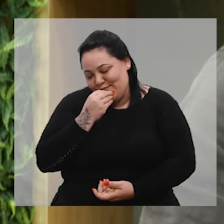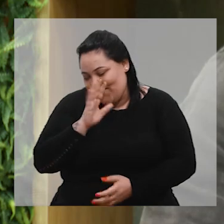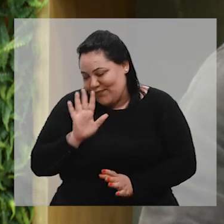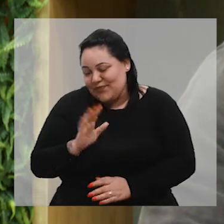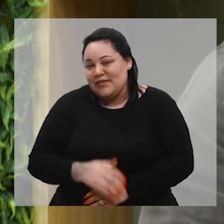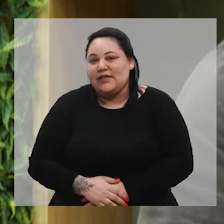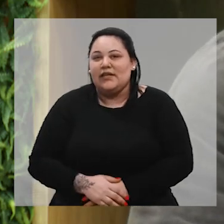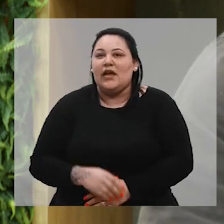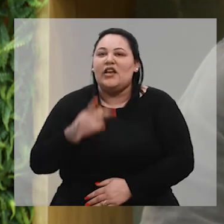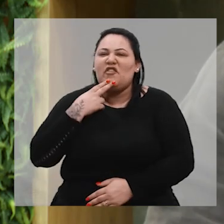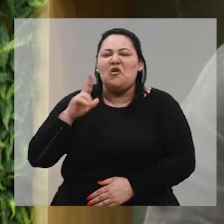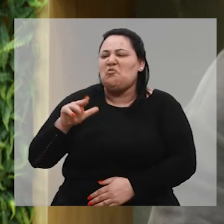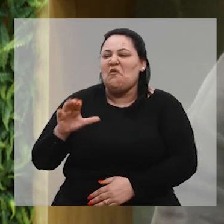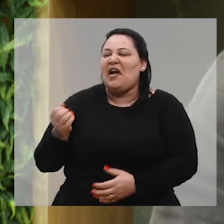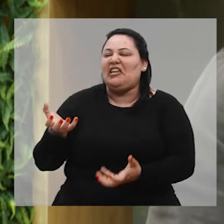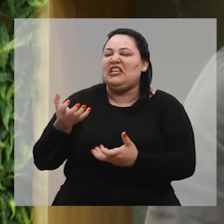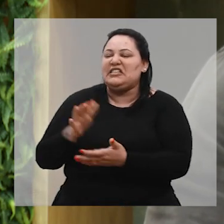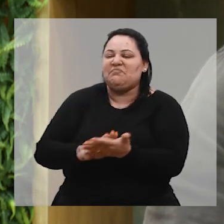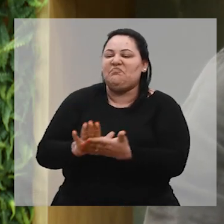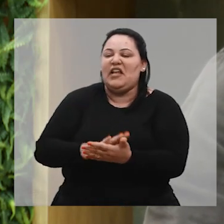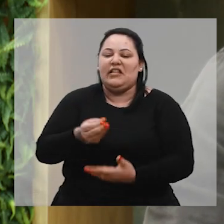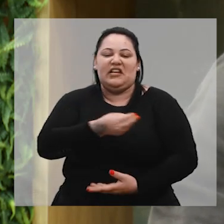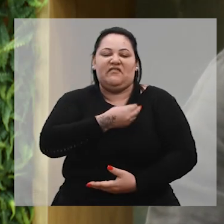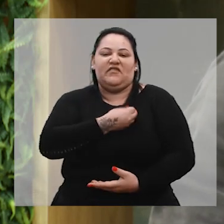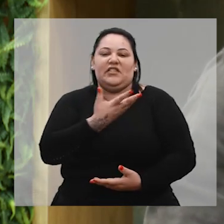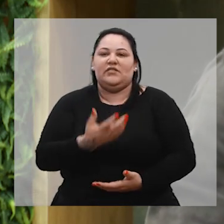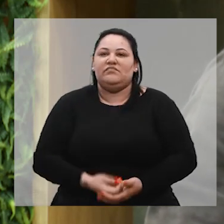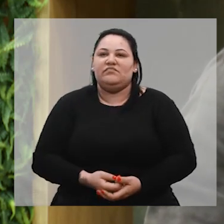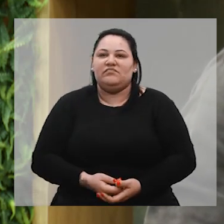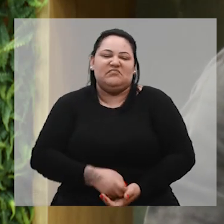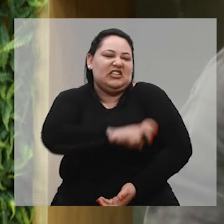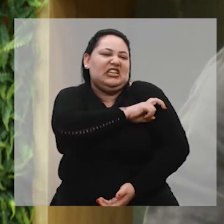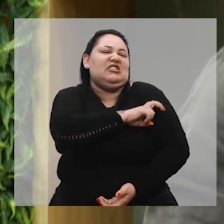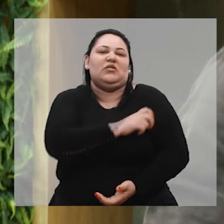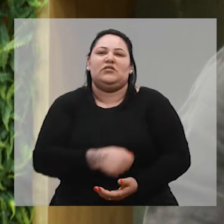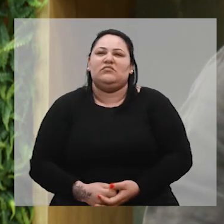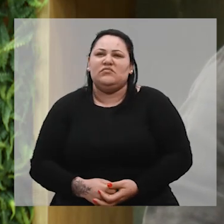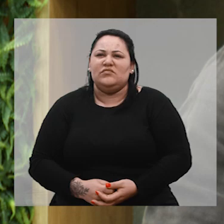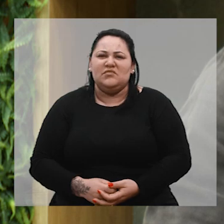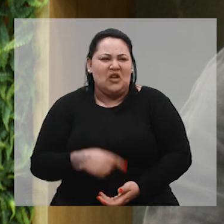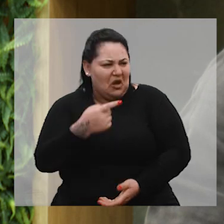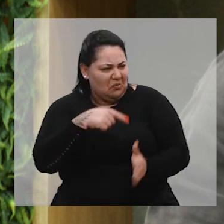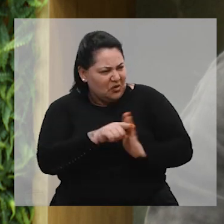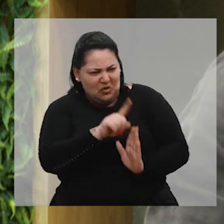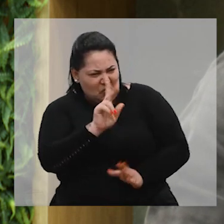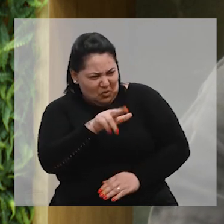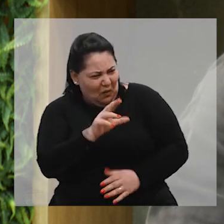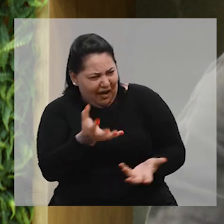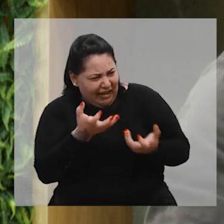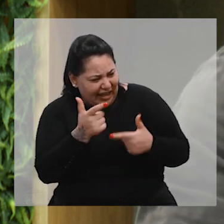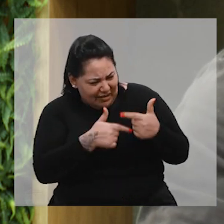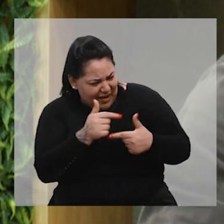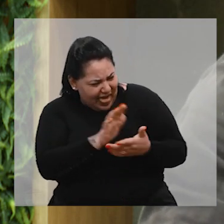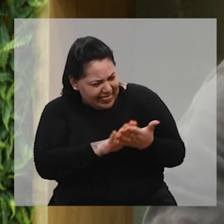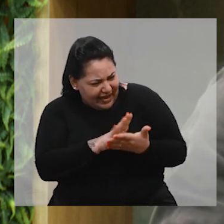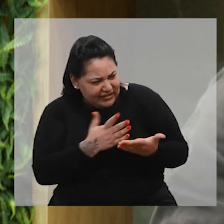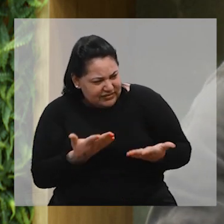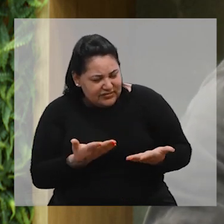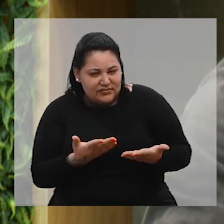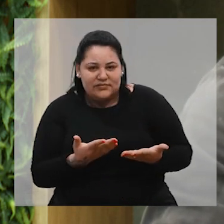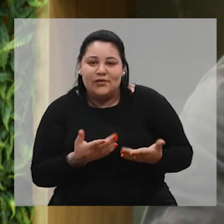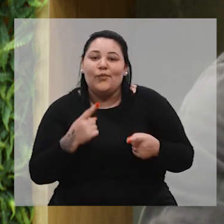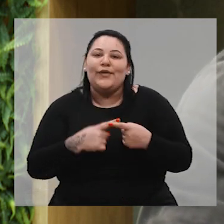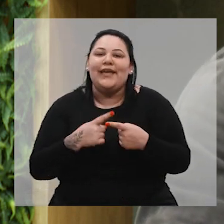lembro o nome dele, não vou falar obviamente, ele disse, eu nunca quis ser nada. Um aluno de 5º ano, tu nunca quis ser nada, tu nunca quis